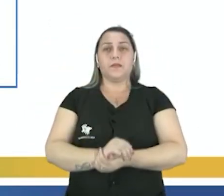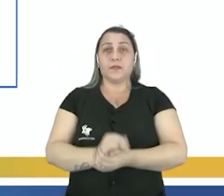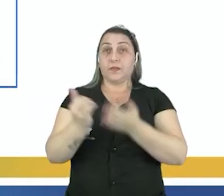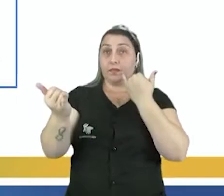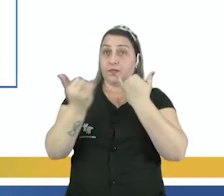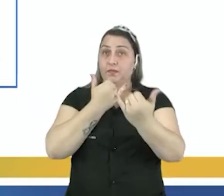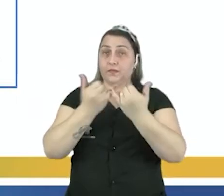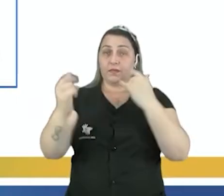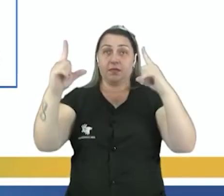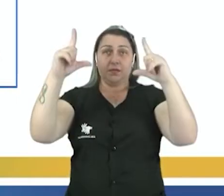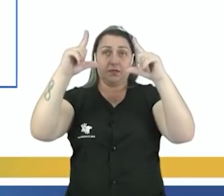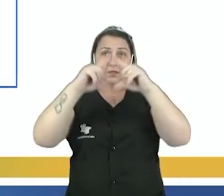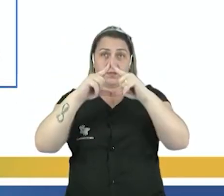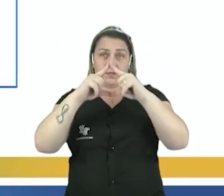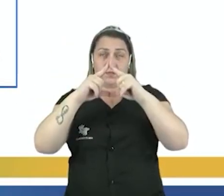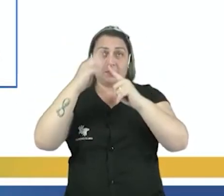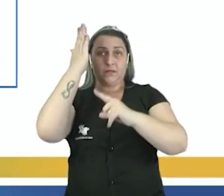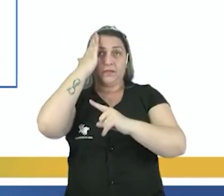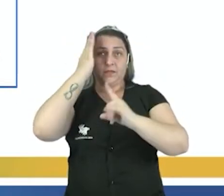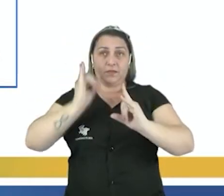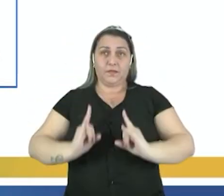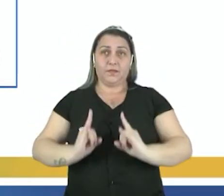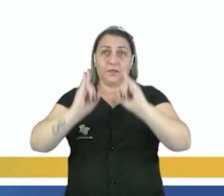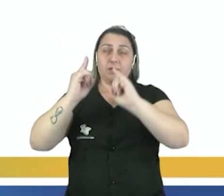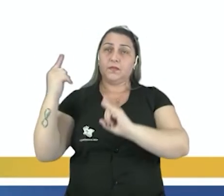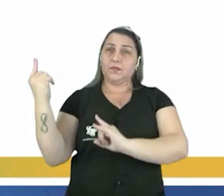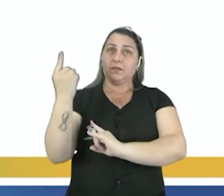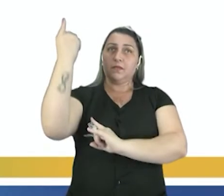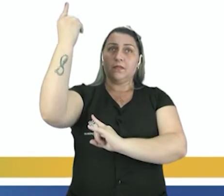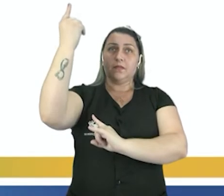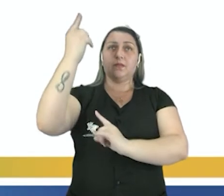semelhança de triângulos para determinar essa altura.